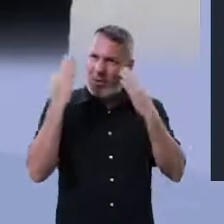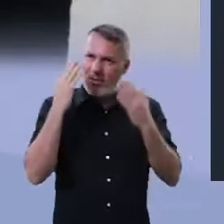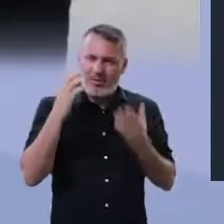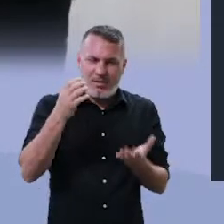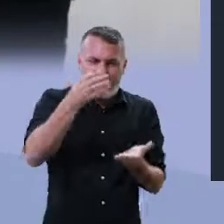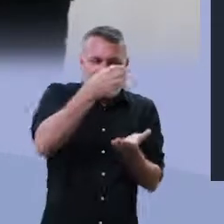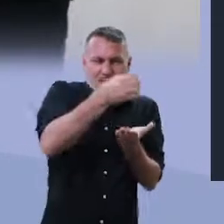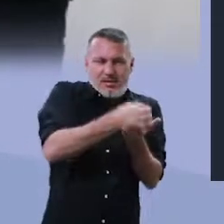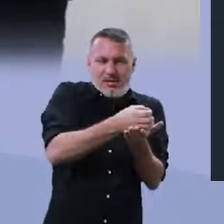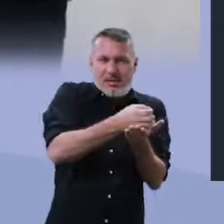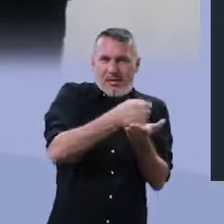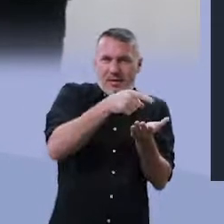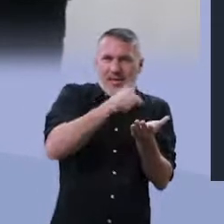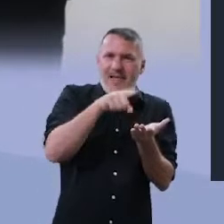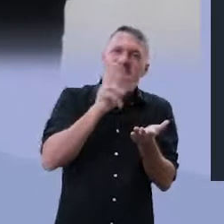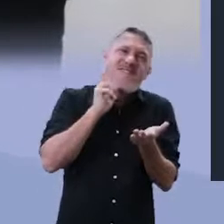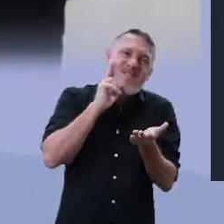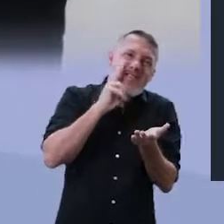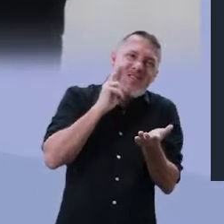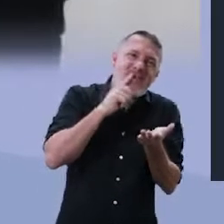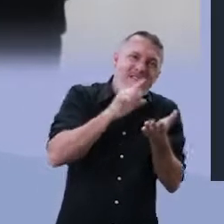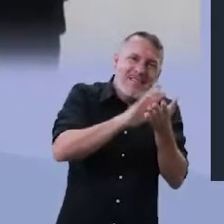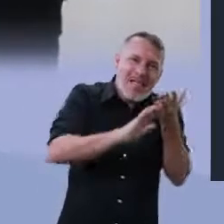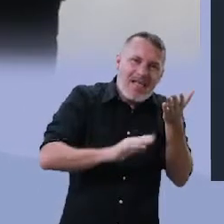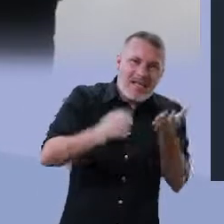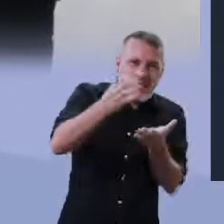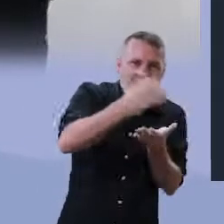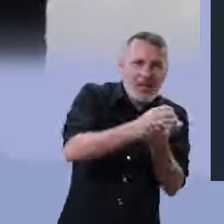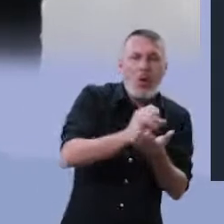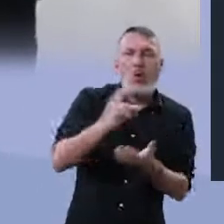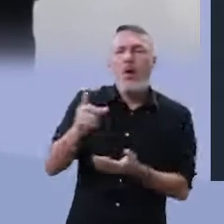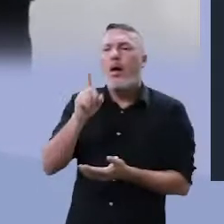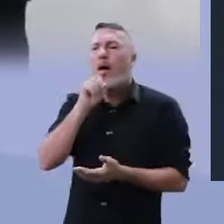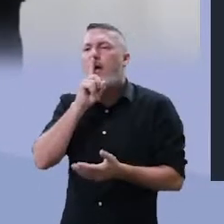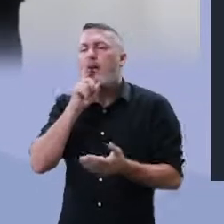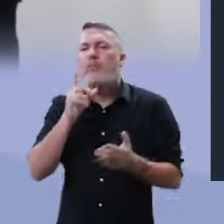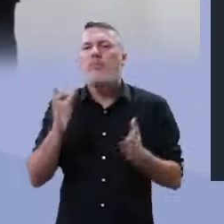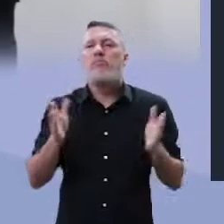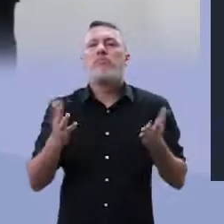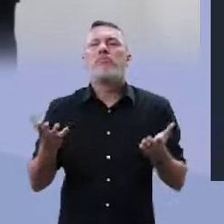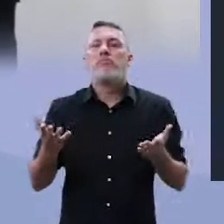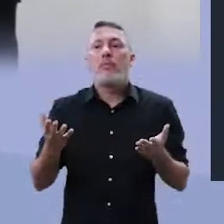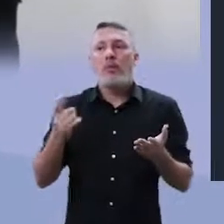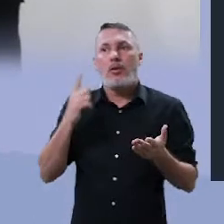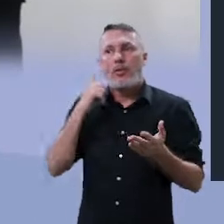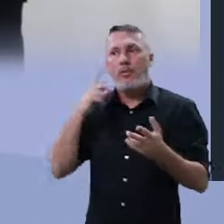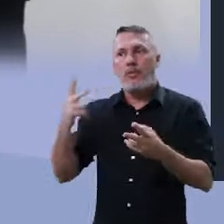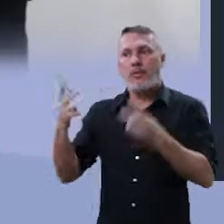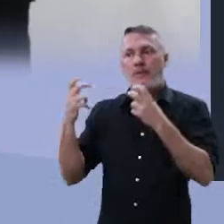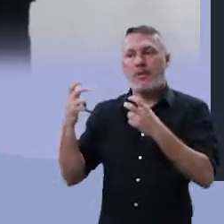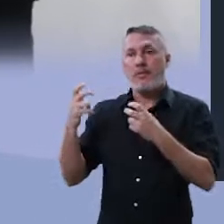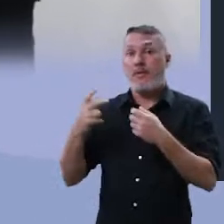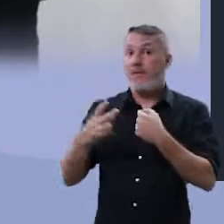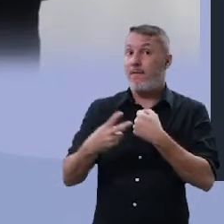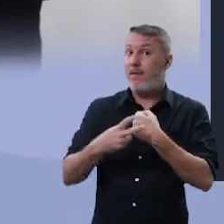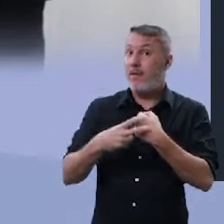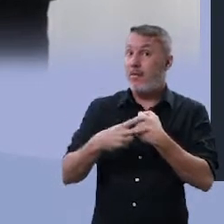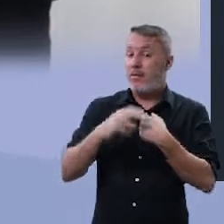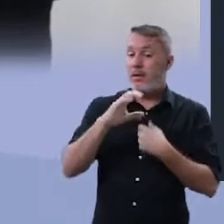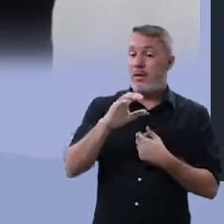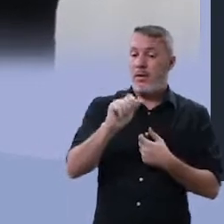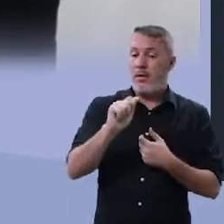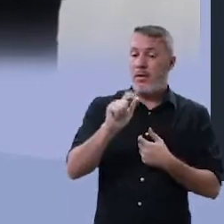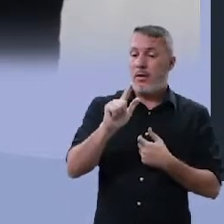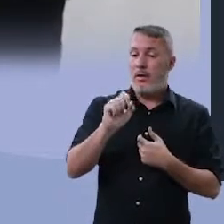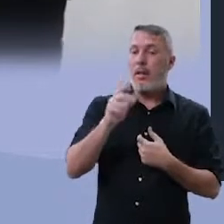vinho tinto de sangue? Ou o cálice que você vê lá? Observe, entre as estrofes, cálice do verbo calar.